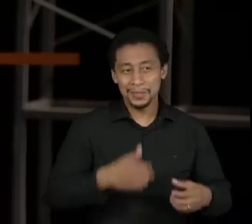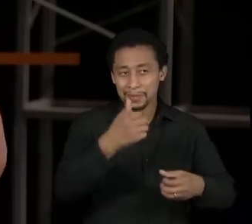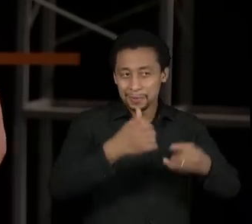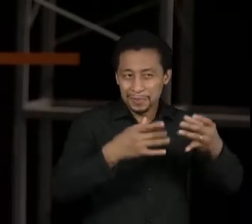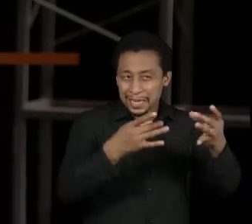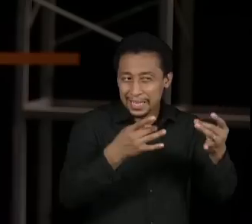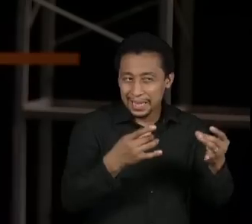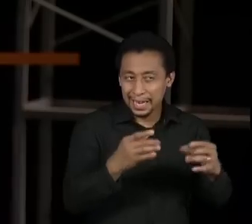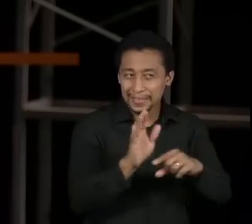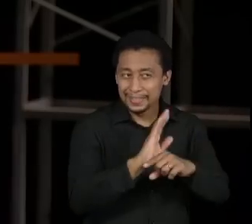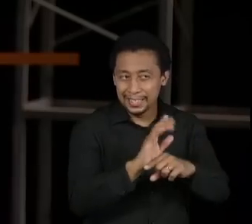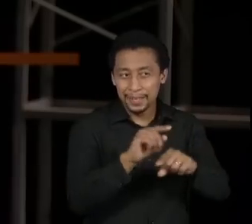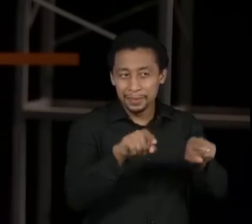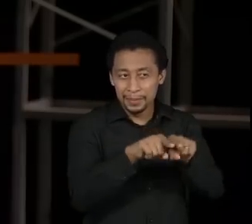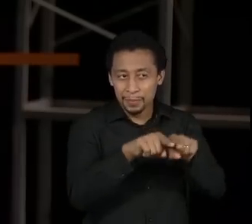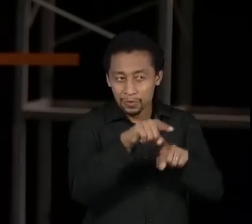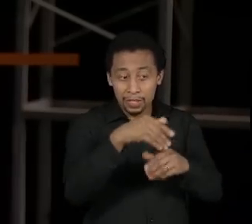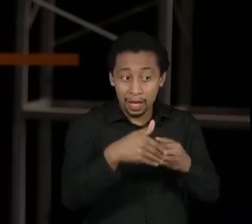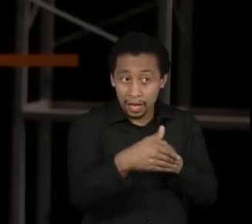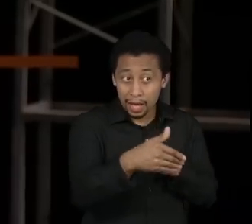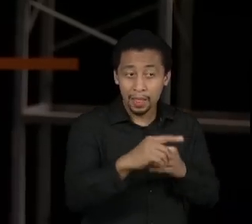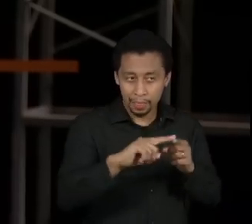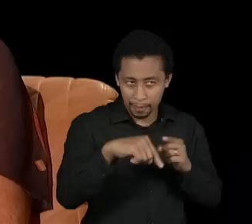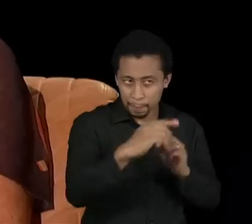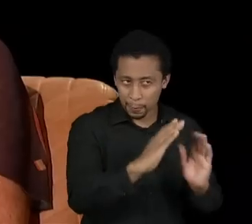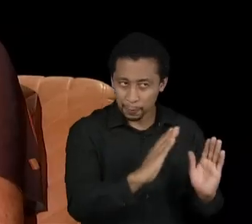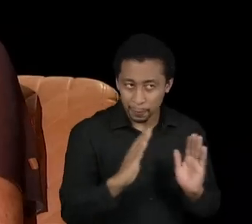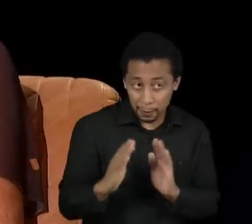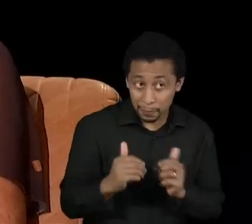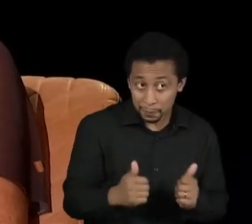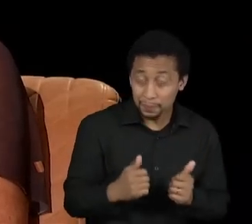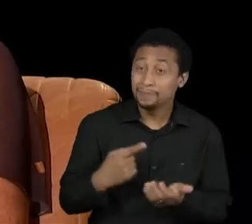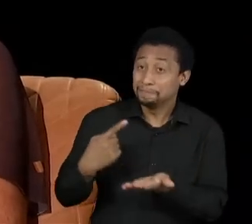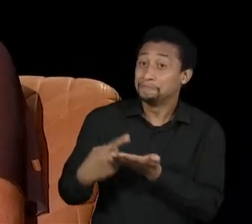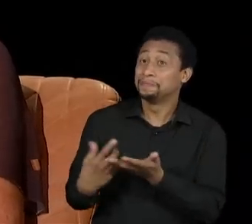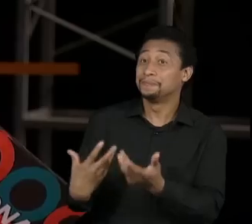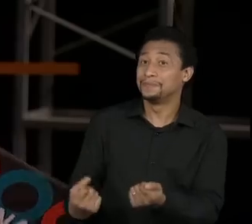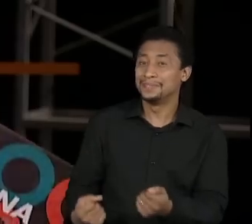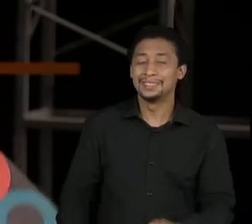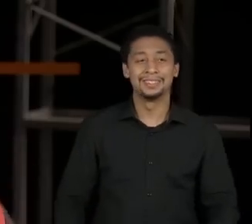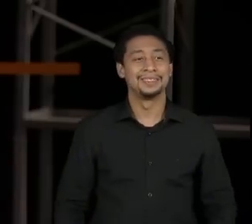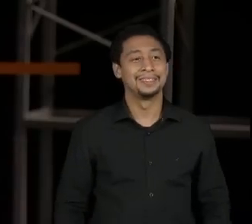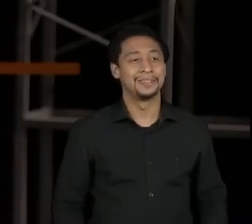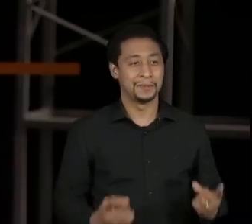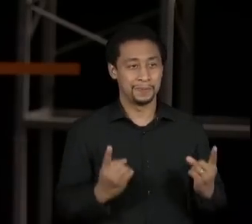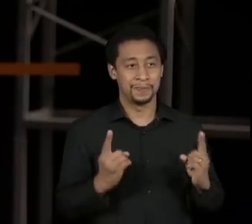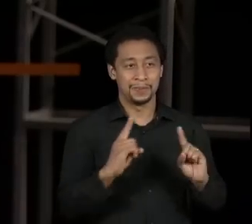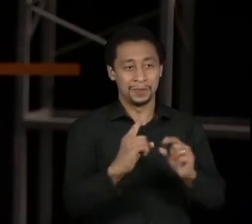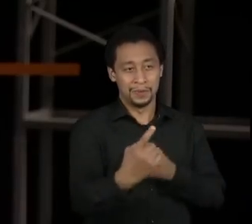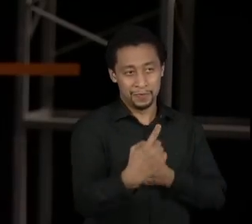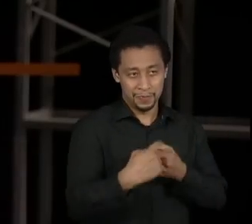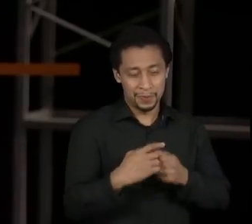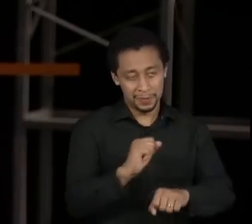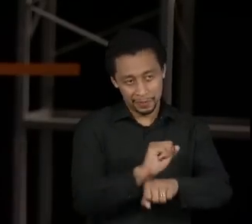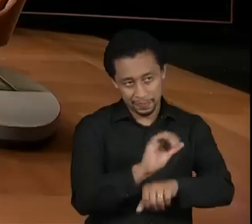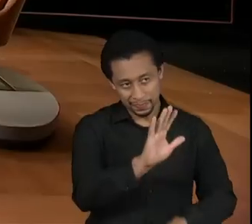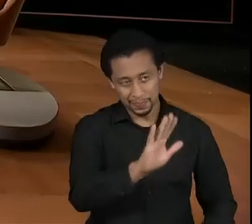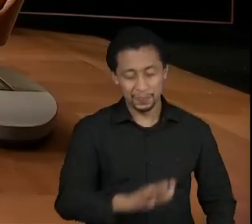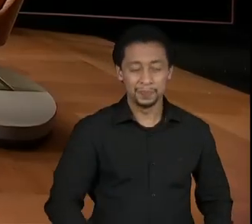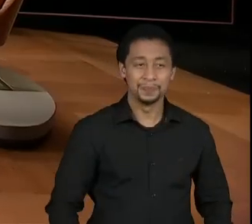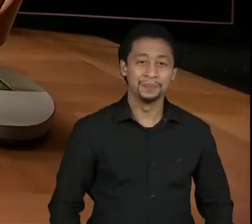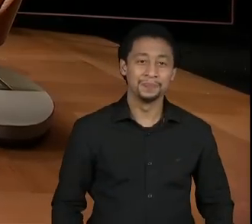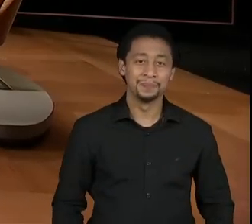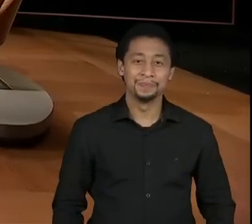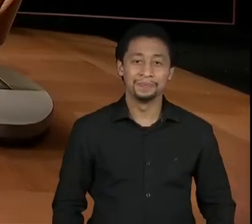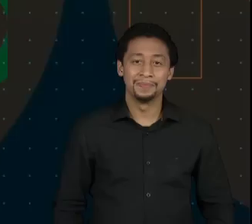cinema e um pouco das suas atividades recentes, só que no próximo bloco? Vamos. Pode ser? Voltamos já com Persona.